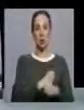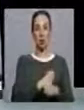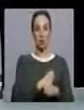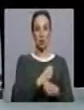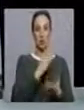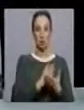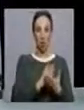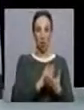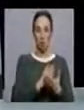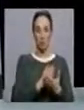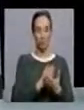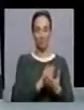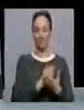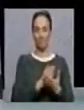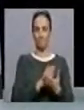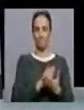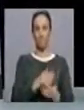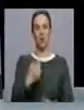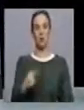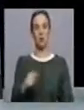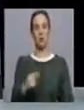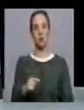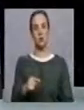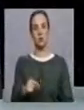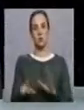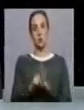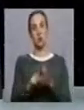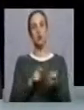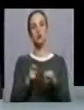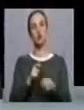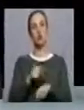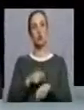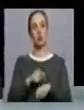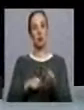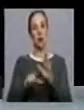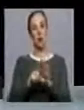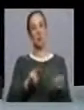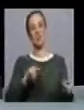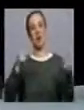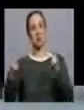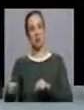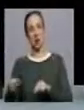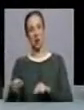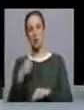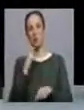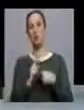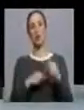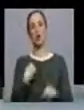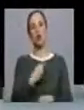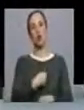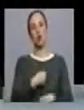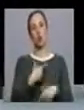trabalhando há 11 dias da gestão do tempo que além da alternância clubes que não é só conseguiu ser